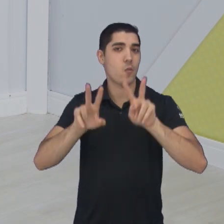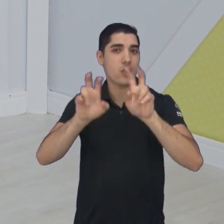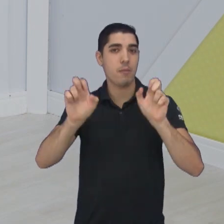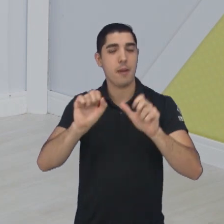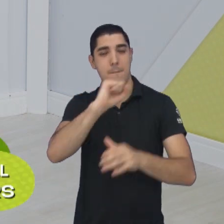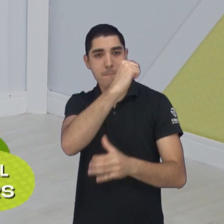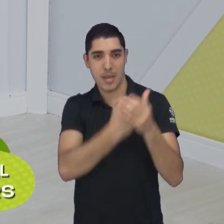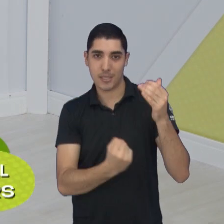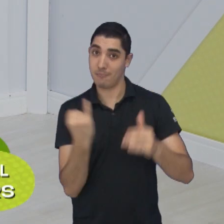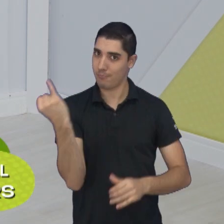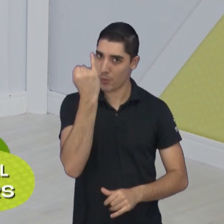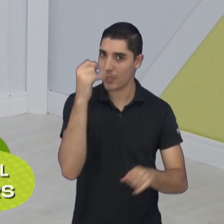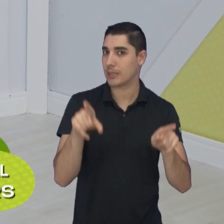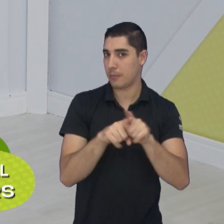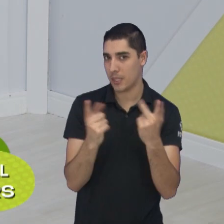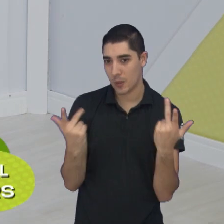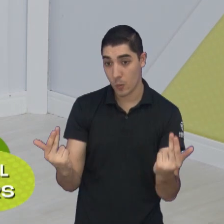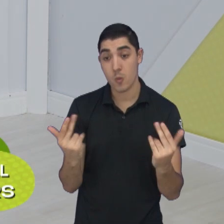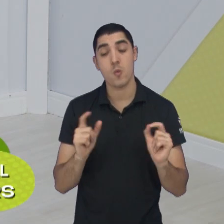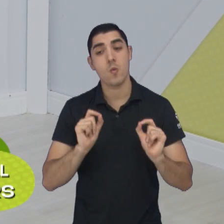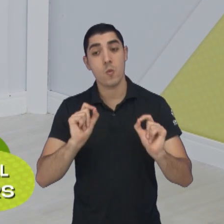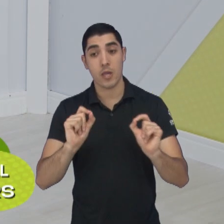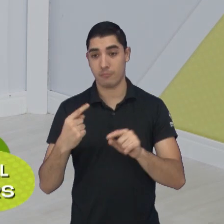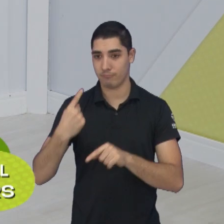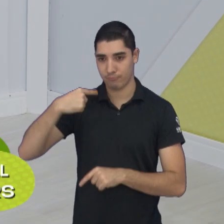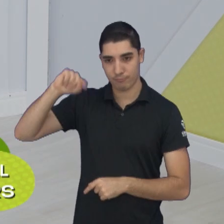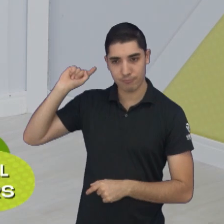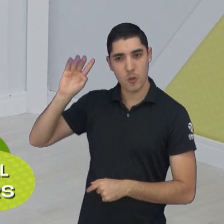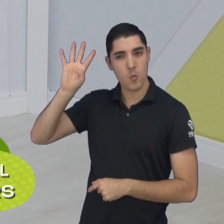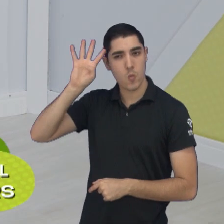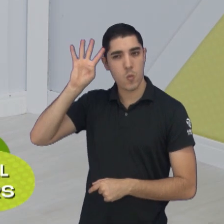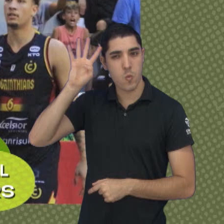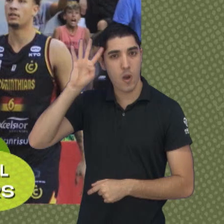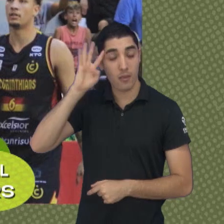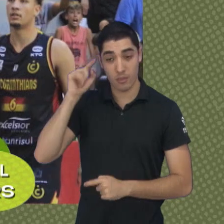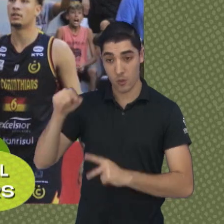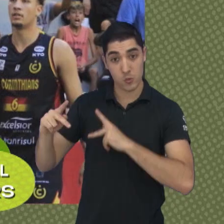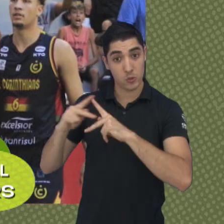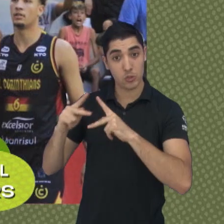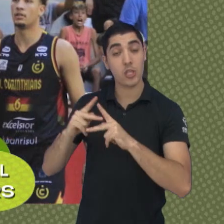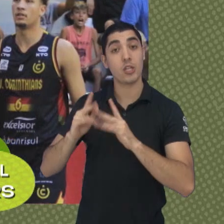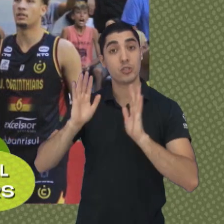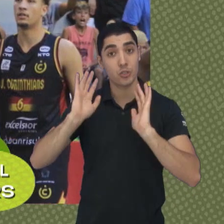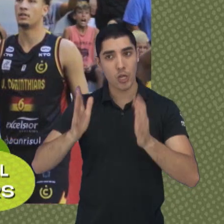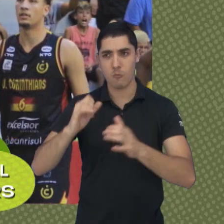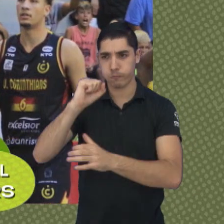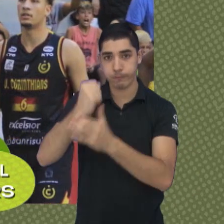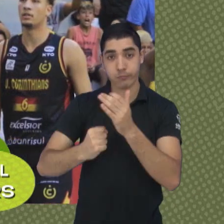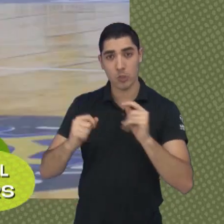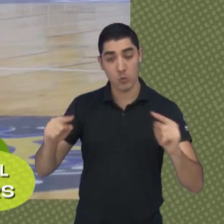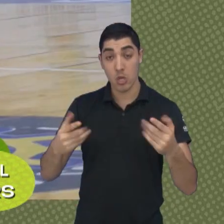O time do São José Basquetebol entrou em quadra na última quarta-feira e volta à quadra hoje pelo